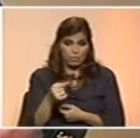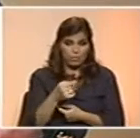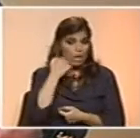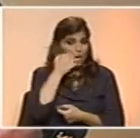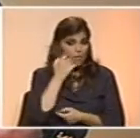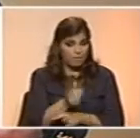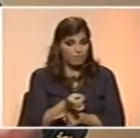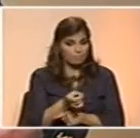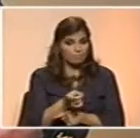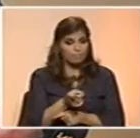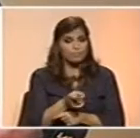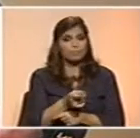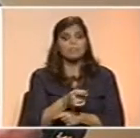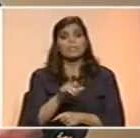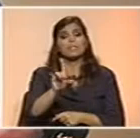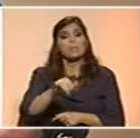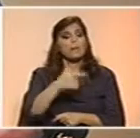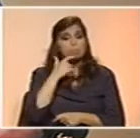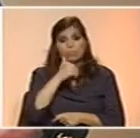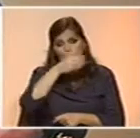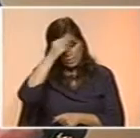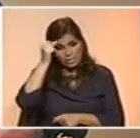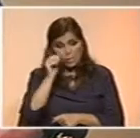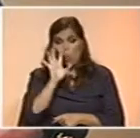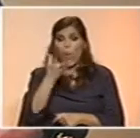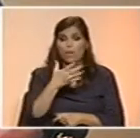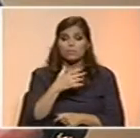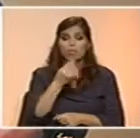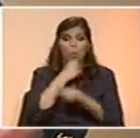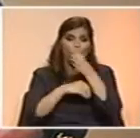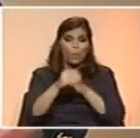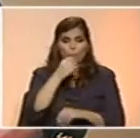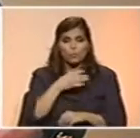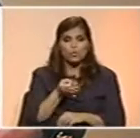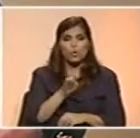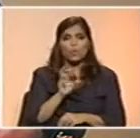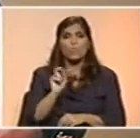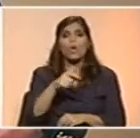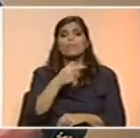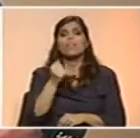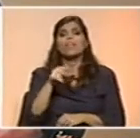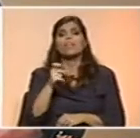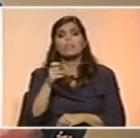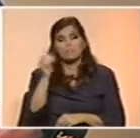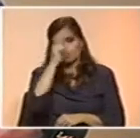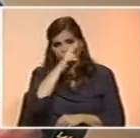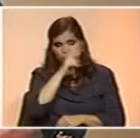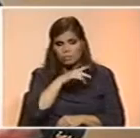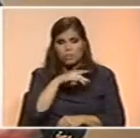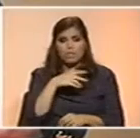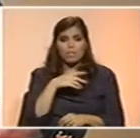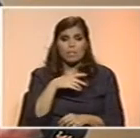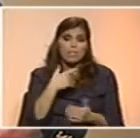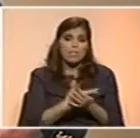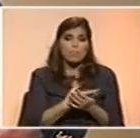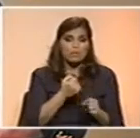grave. E depois não nos podemos esquecer que quando consumimos proteínas em excesso, por exemplo, estamos a dar mais trabalho aos